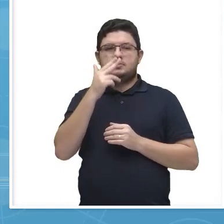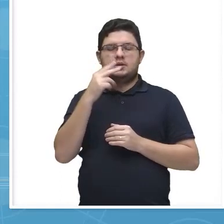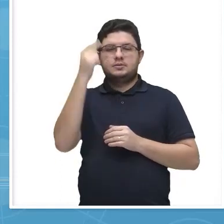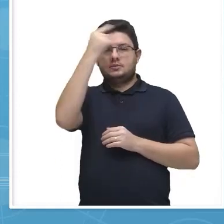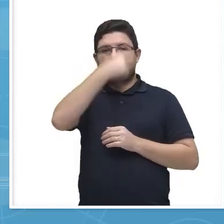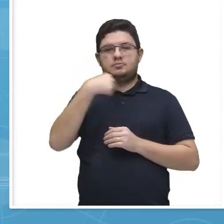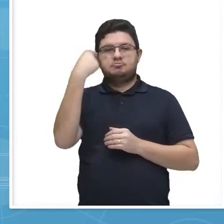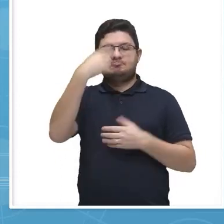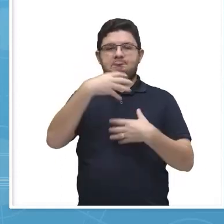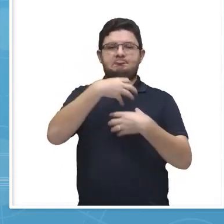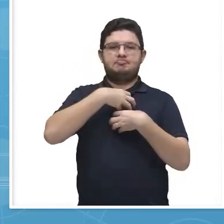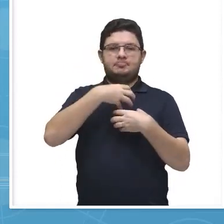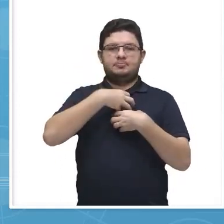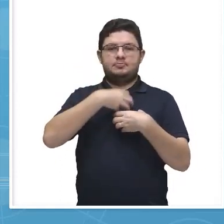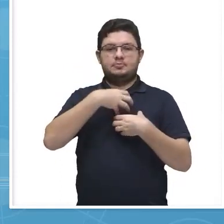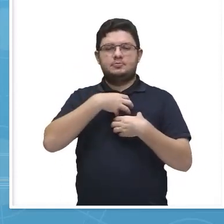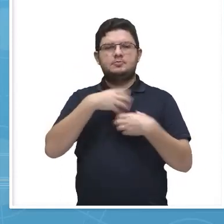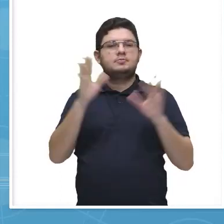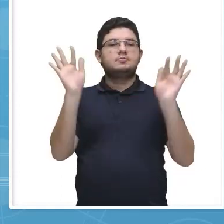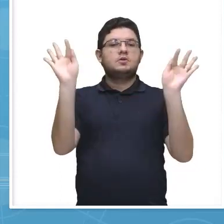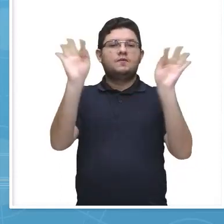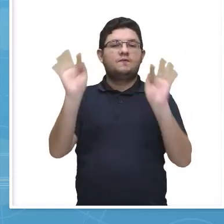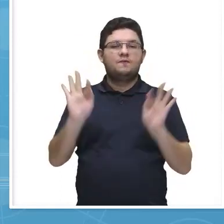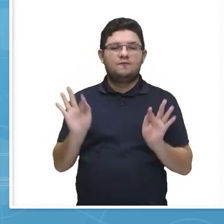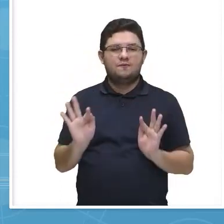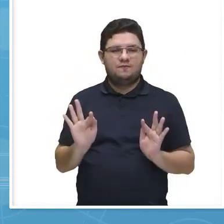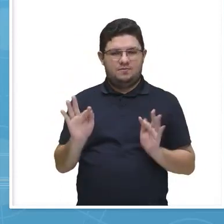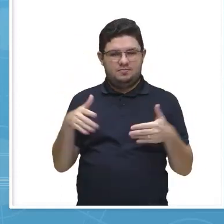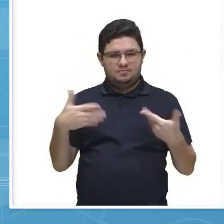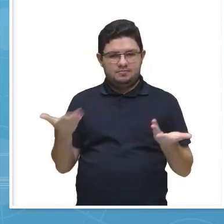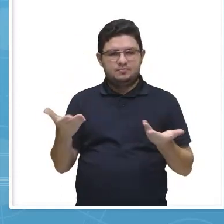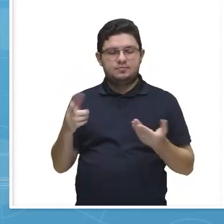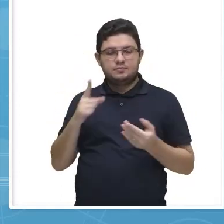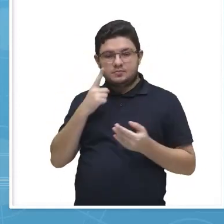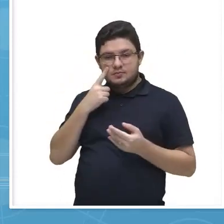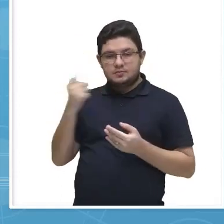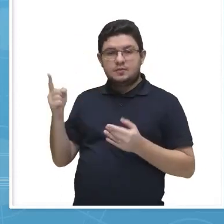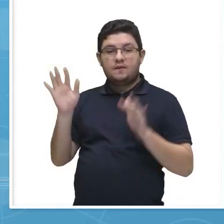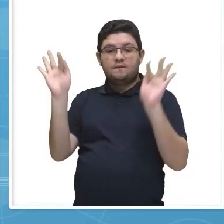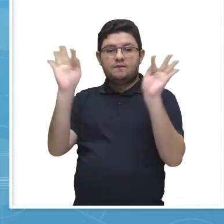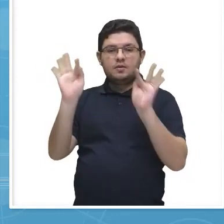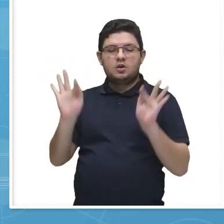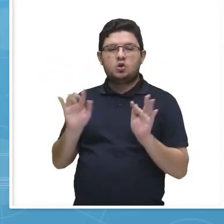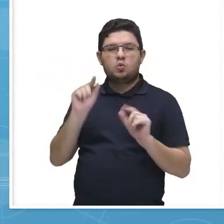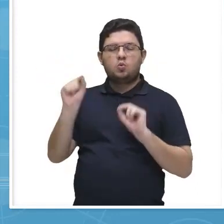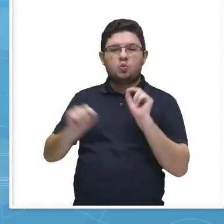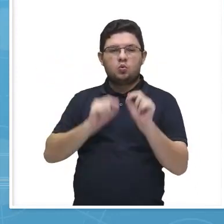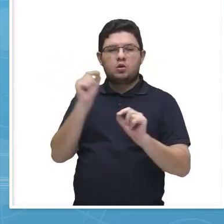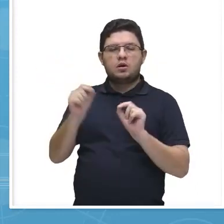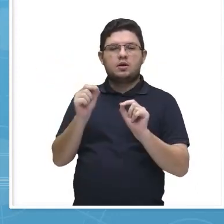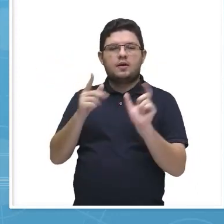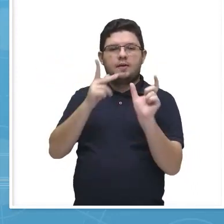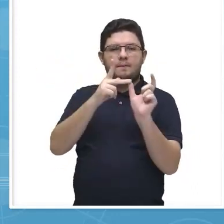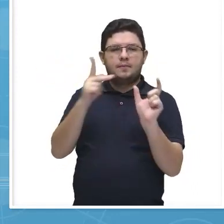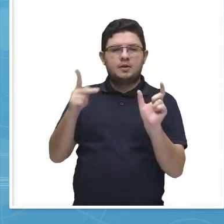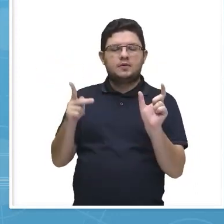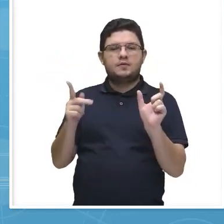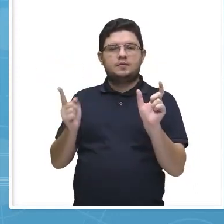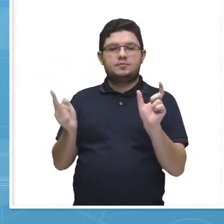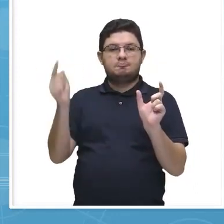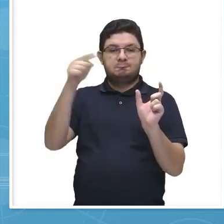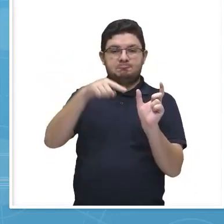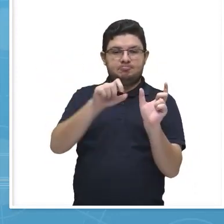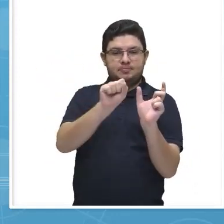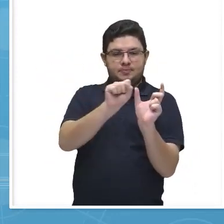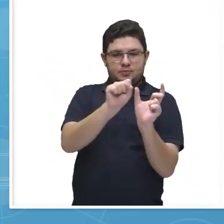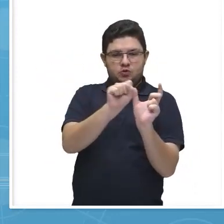Como é que eles pareciam? Felizes. Isso aqui é um predicativo do sujeito. E onde eles estavam